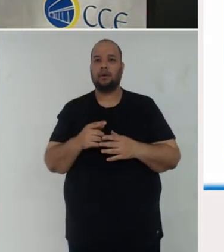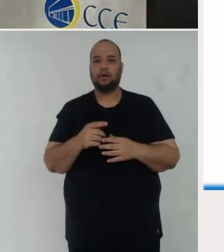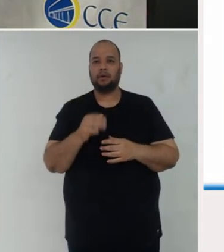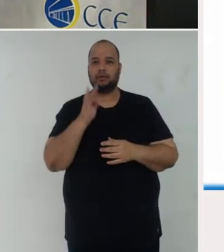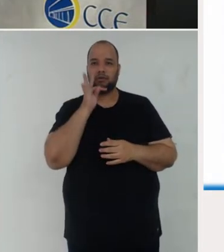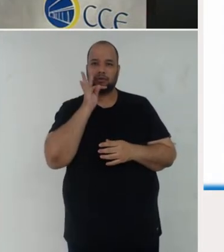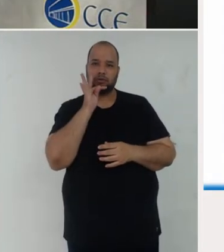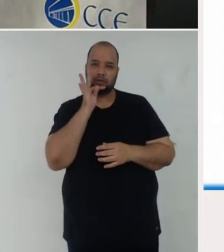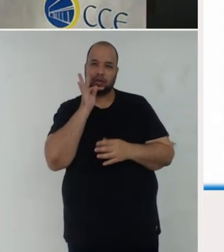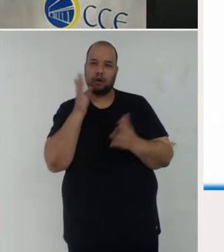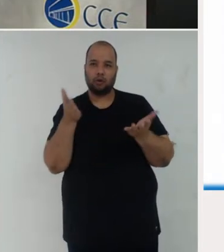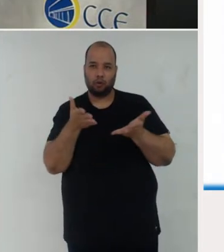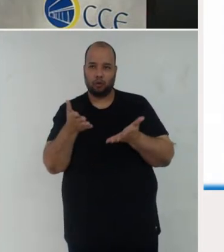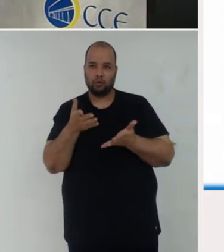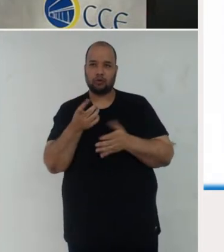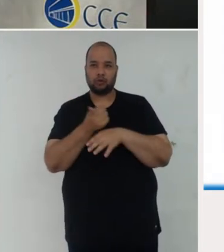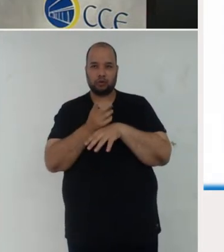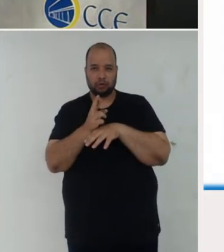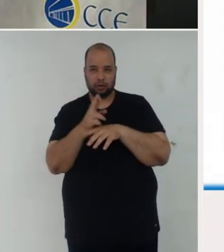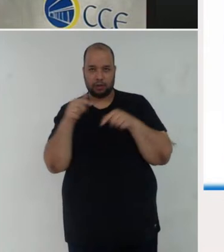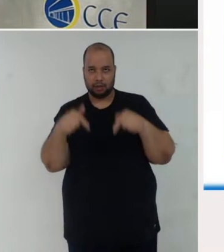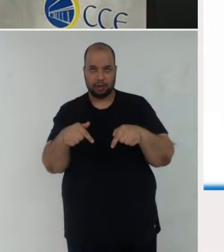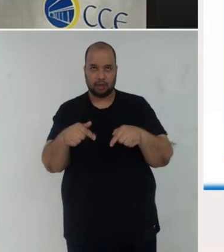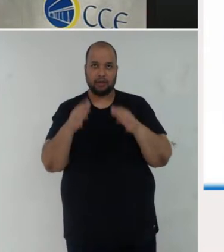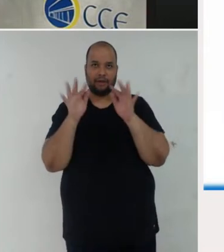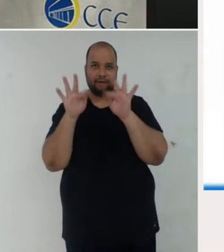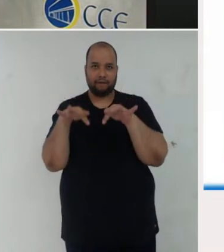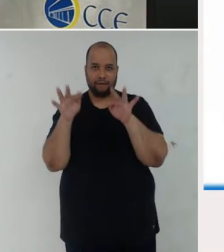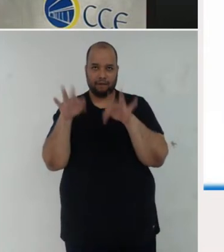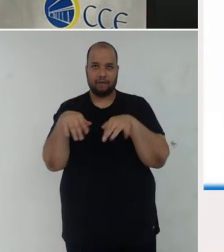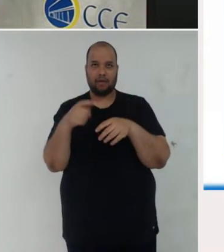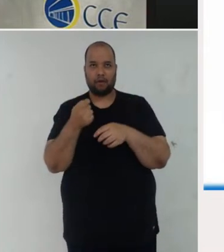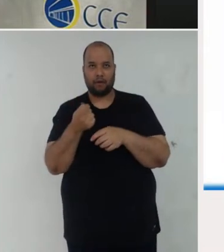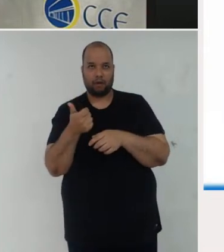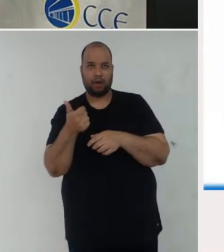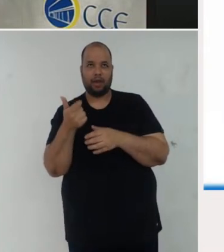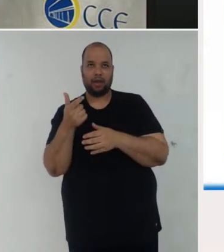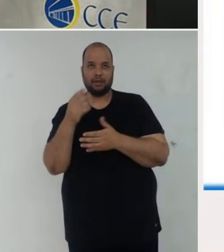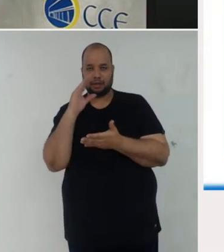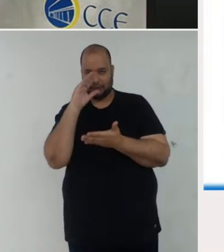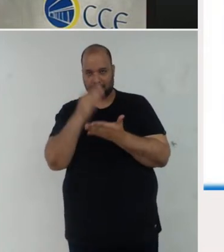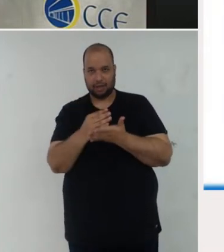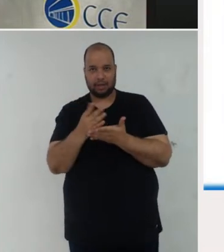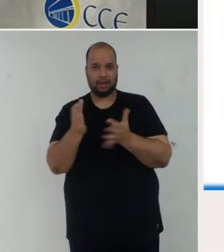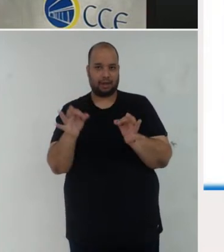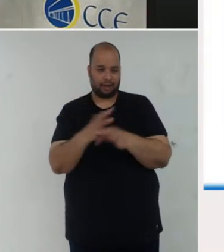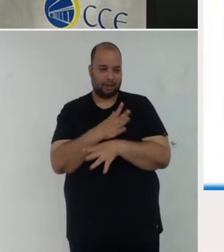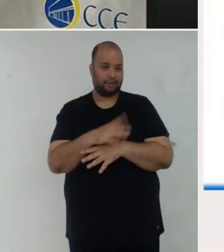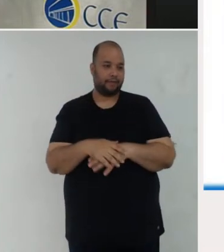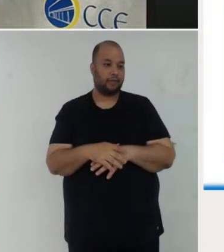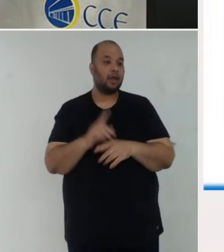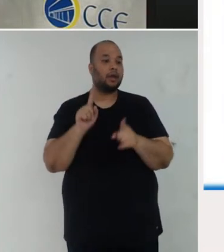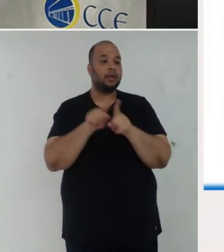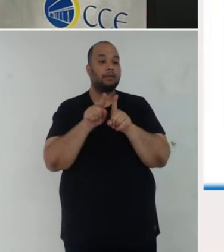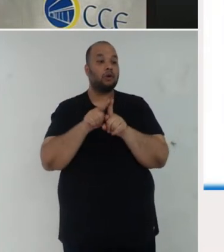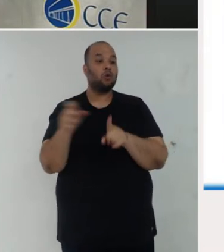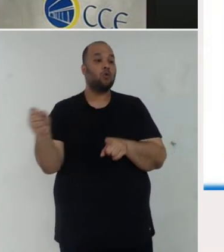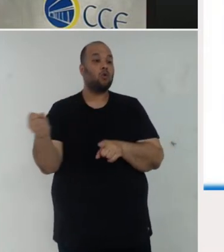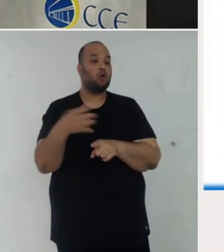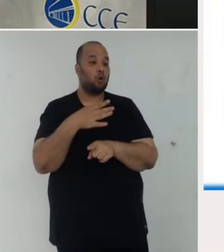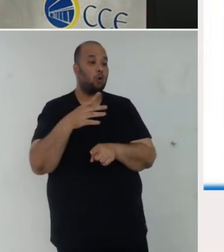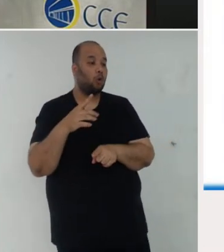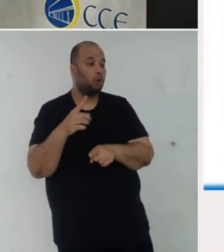é doutorando aqui no programa, está no finalzinho já da sua tese. E o outro volume, que é o mais